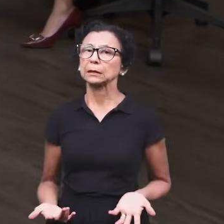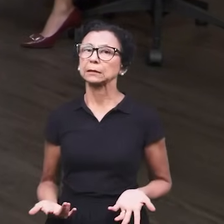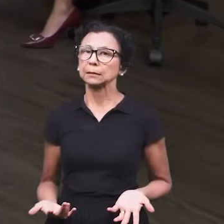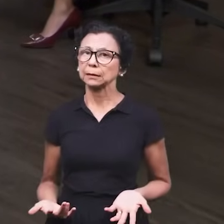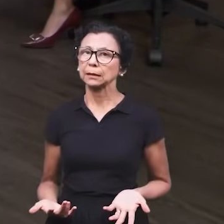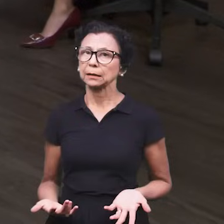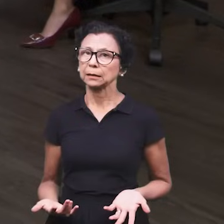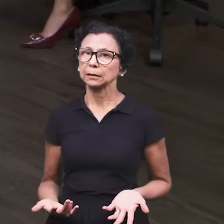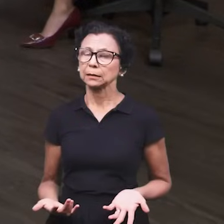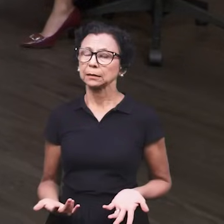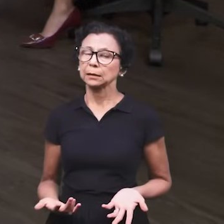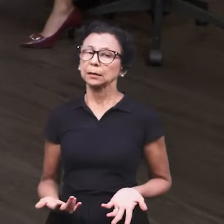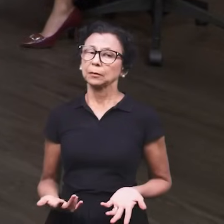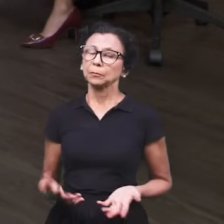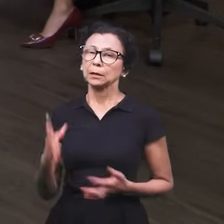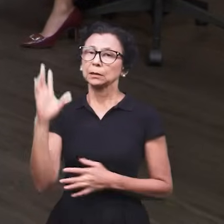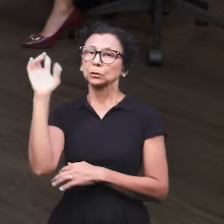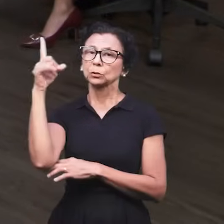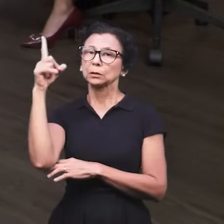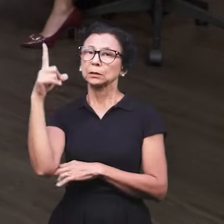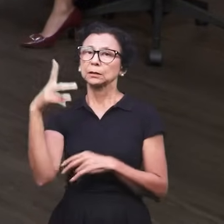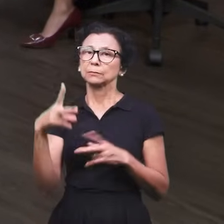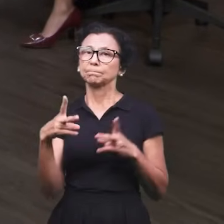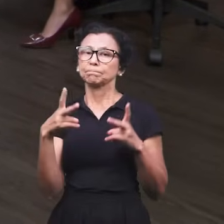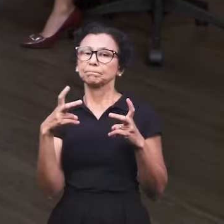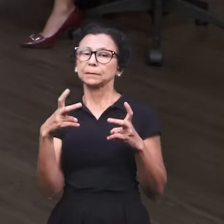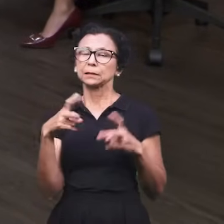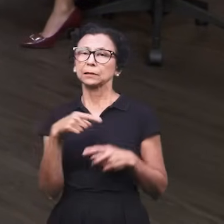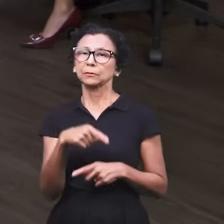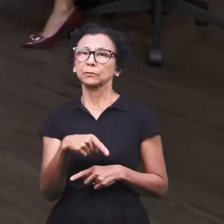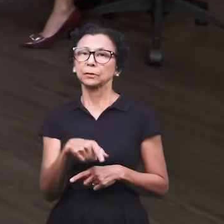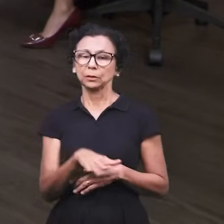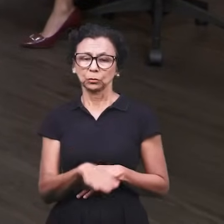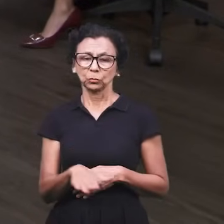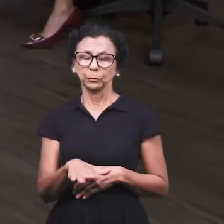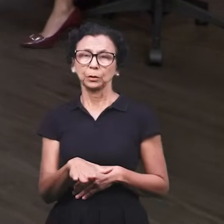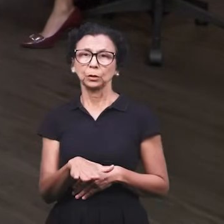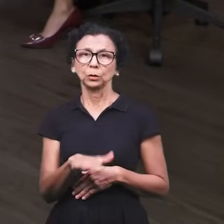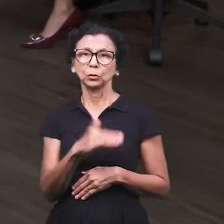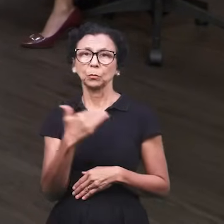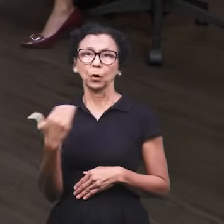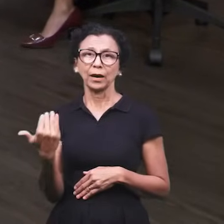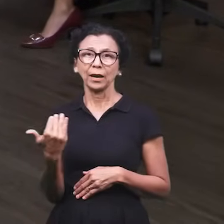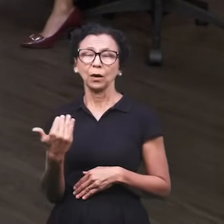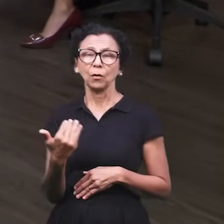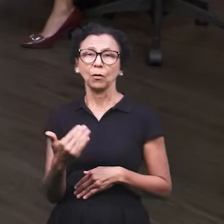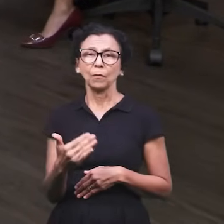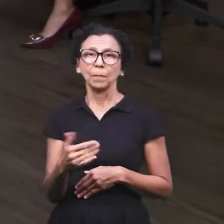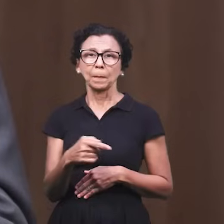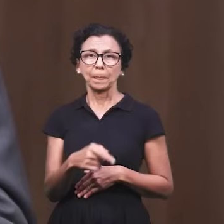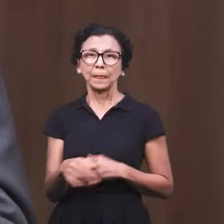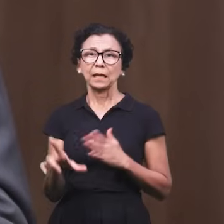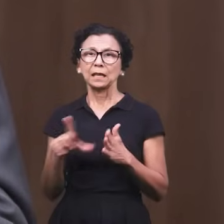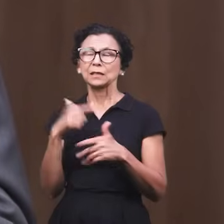quando Davi viu que a criança era morta, ele lutou com Deus pela criança. Quando a criança